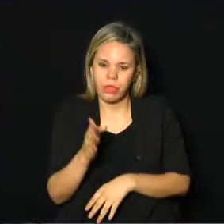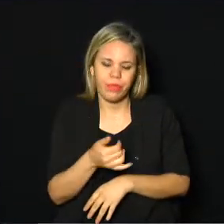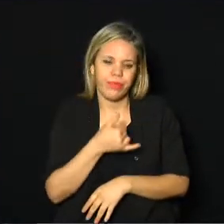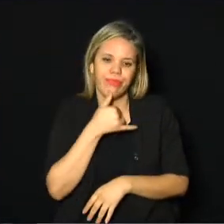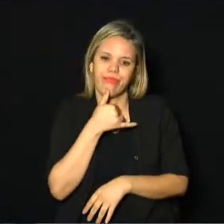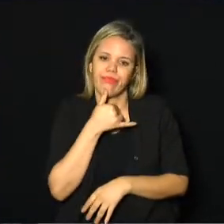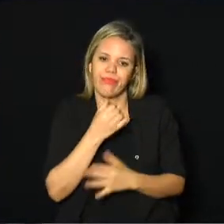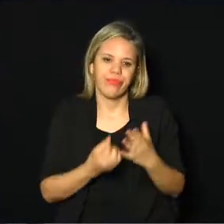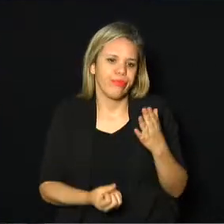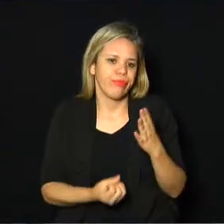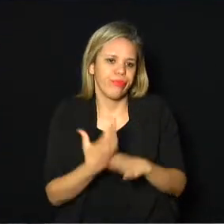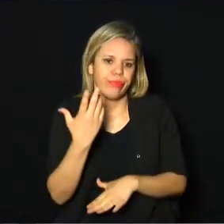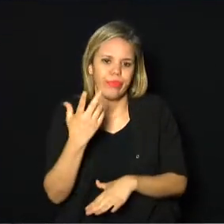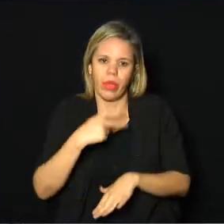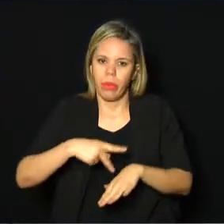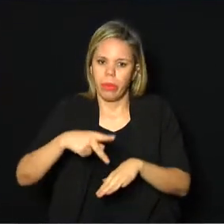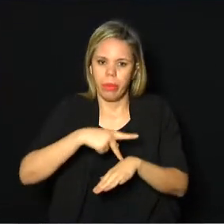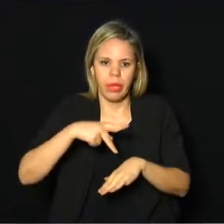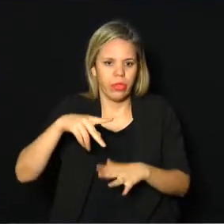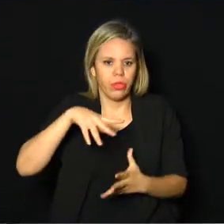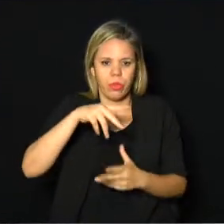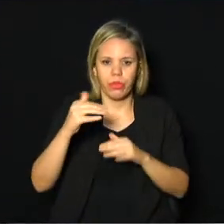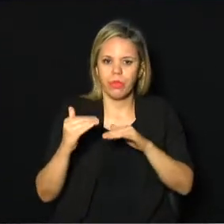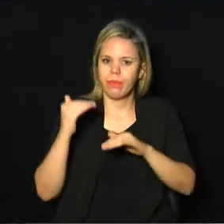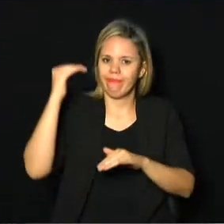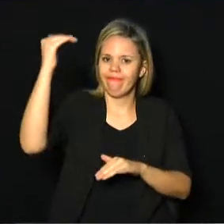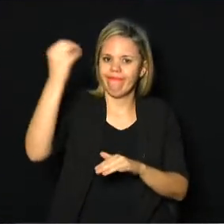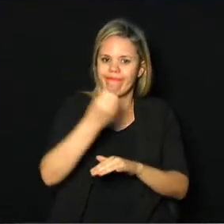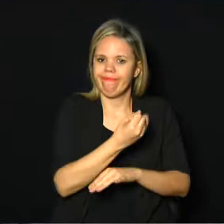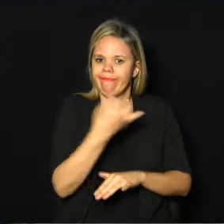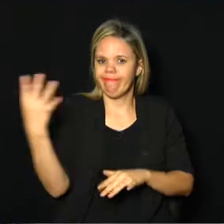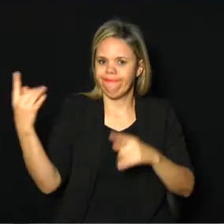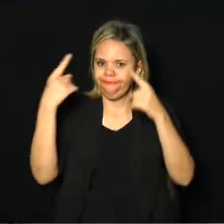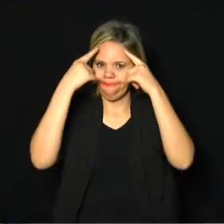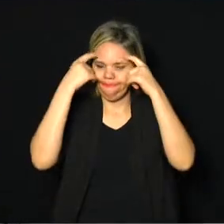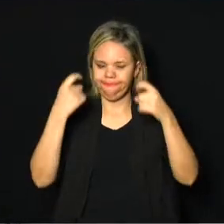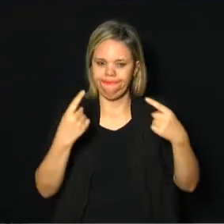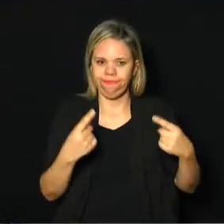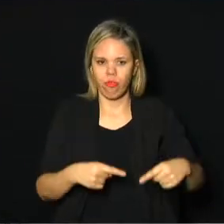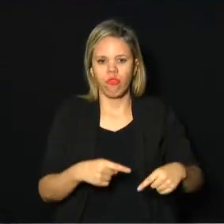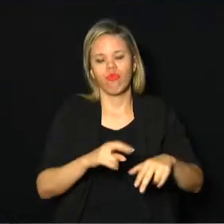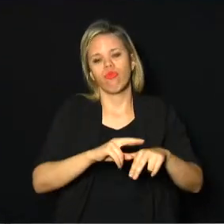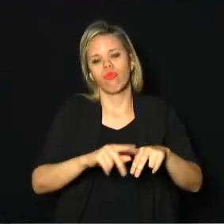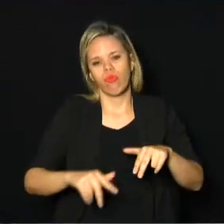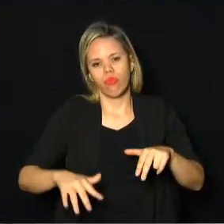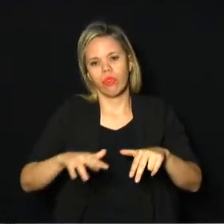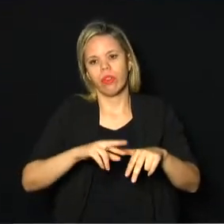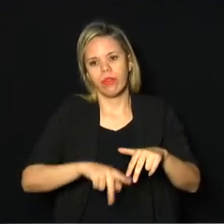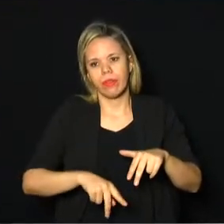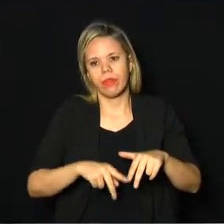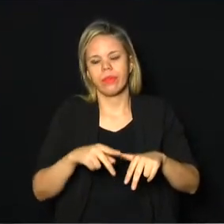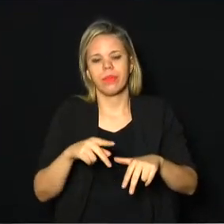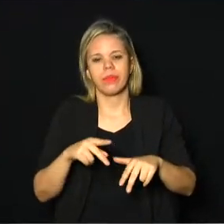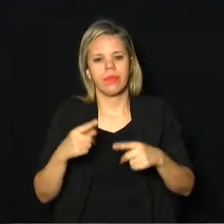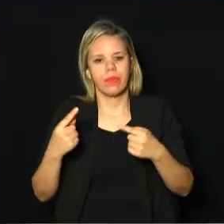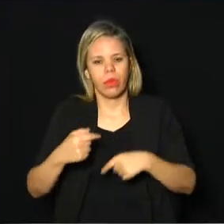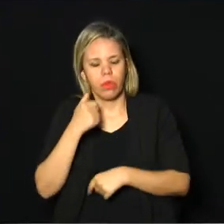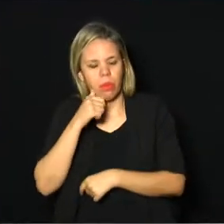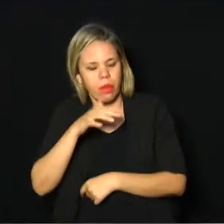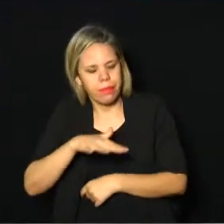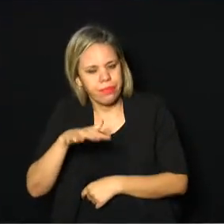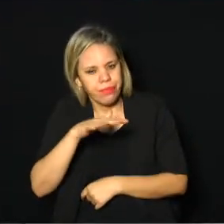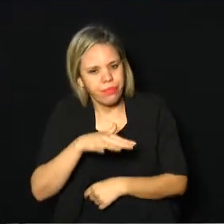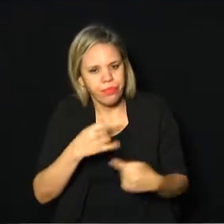figura entre os países do mundo com o maior índice de violência de gênero, violência contra mulheres,